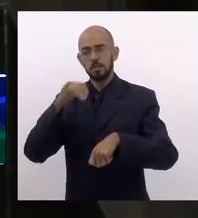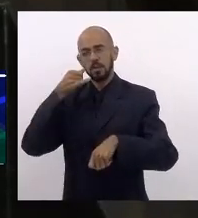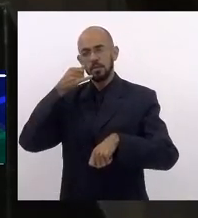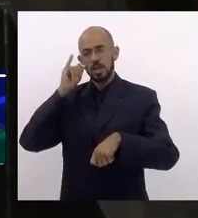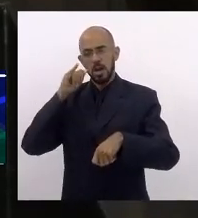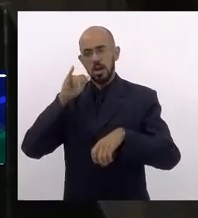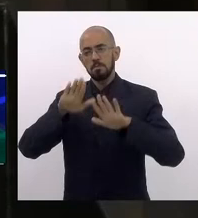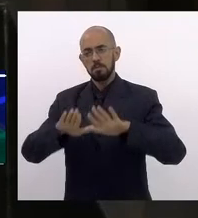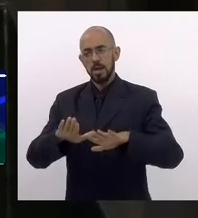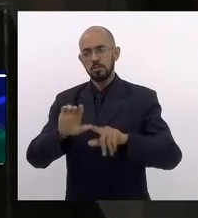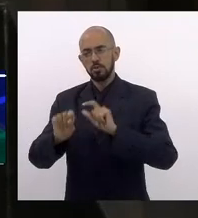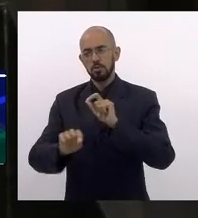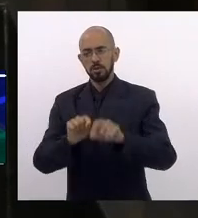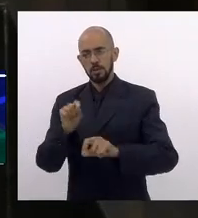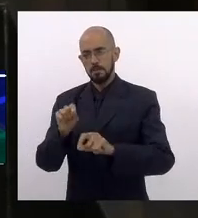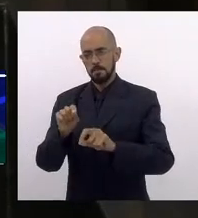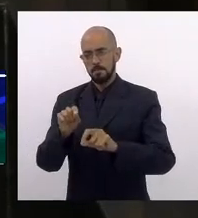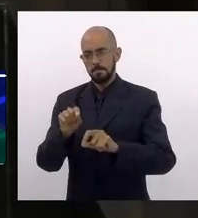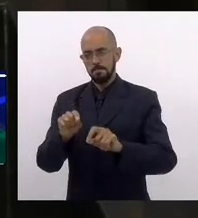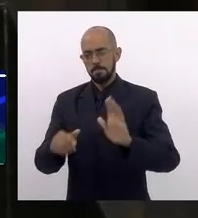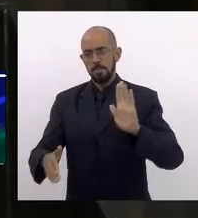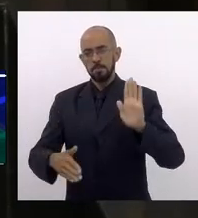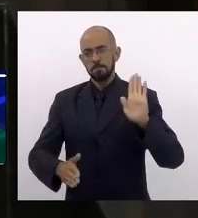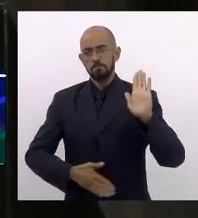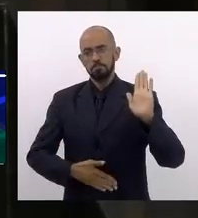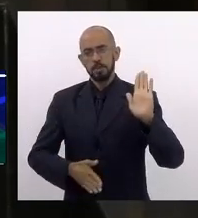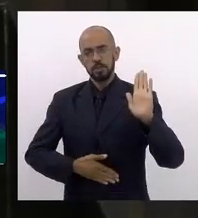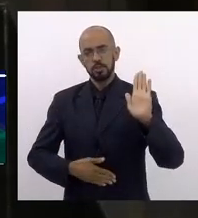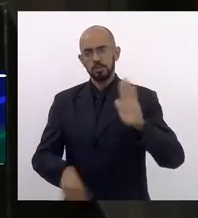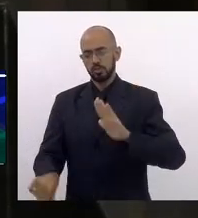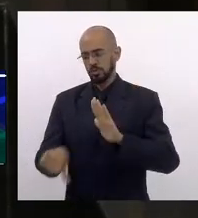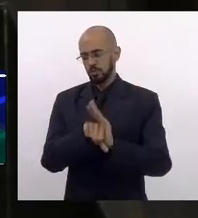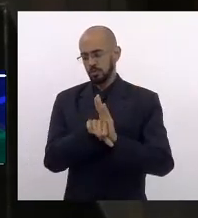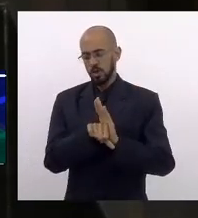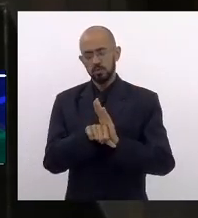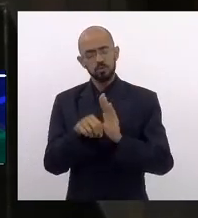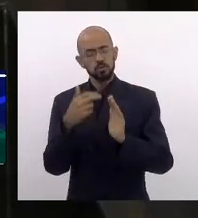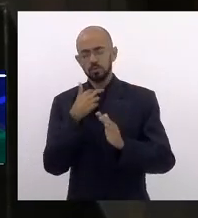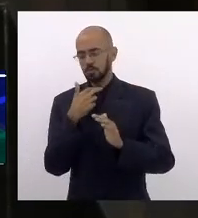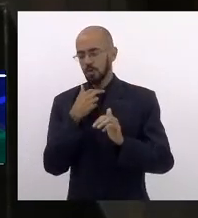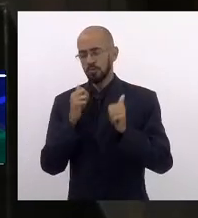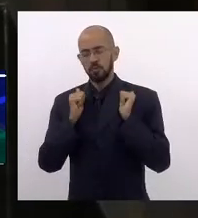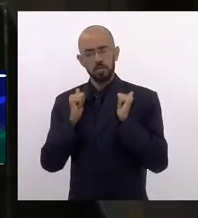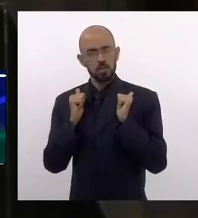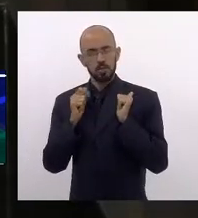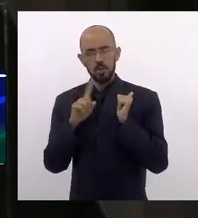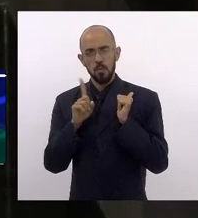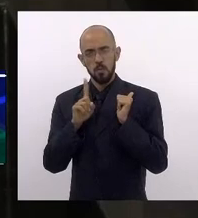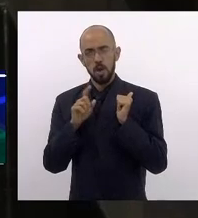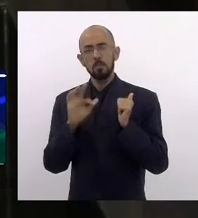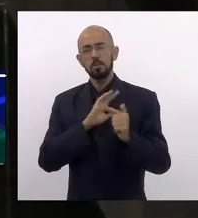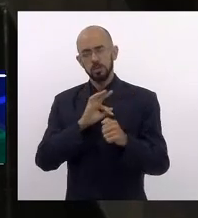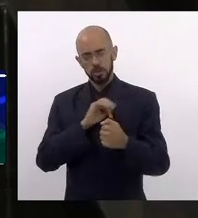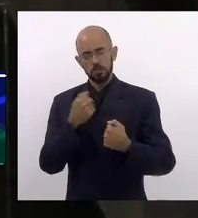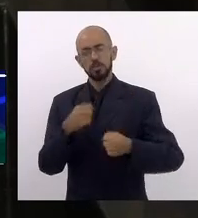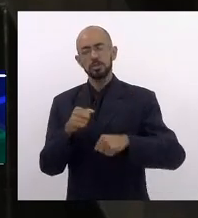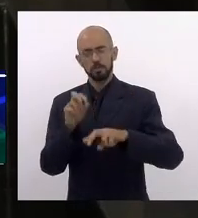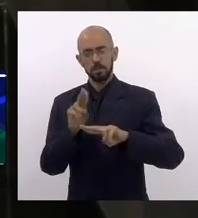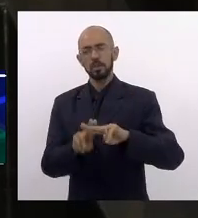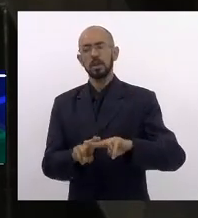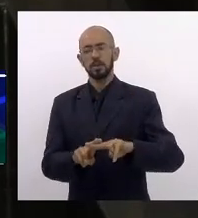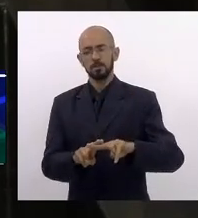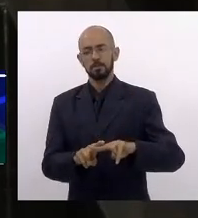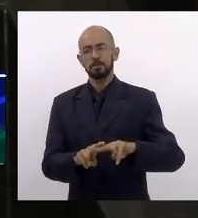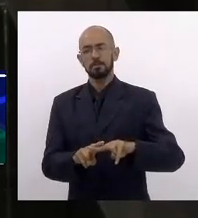dizer que criminosos e bandidos, Renato e Tia Ju, devam ficar impunes, não. Não, a polícia tem que prender, quando tem que prender.